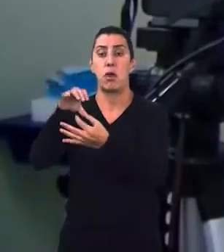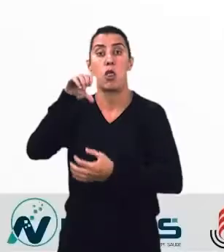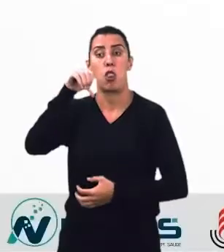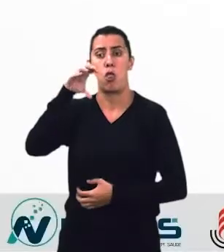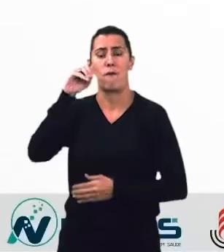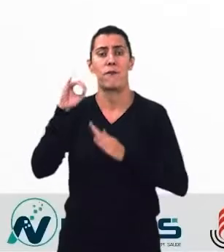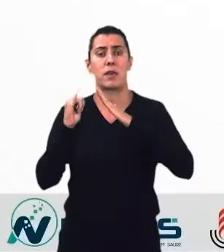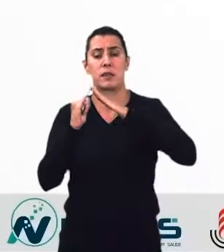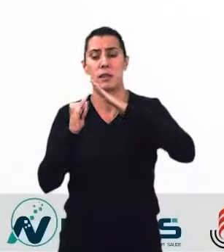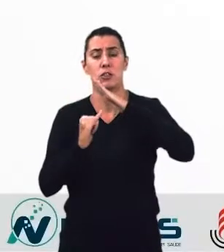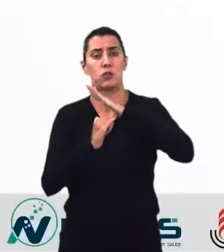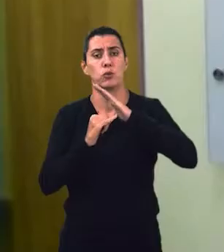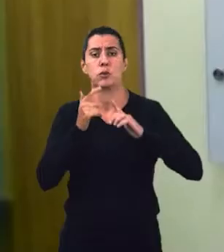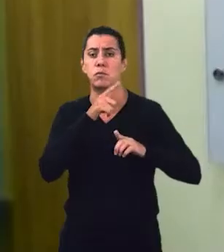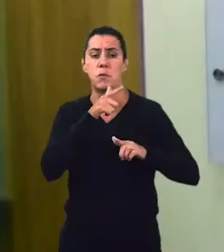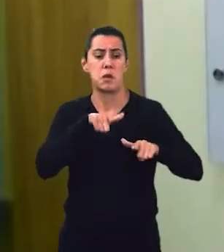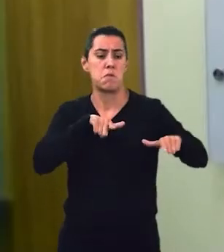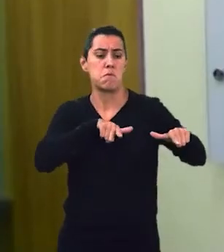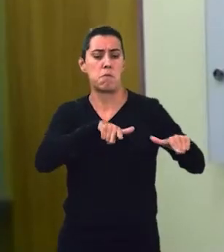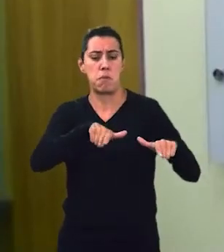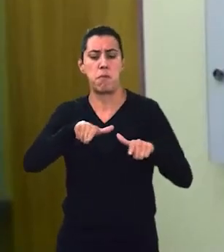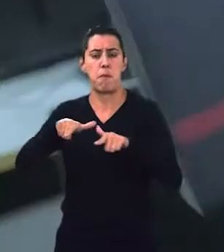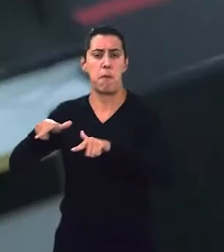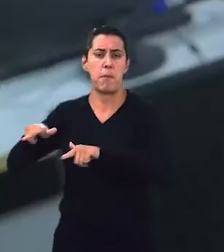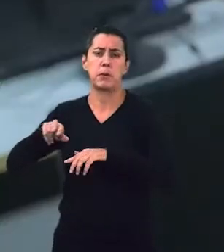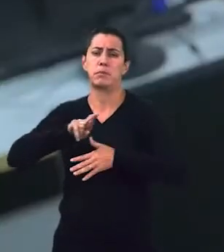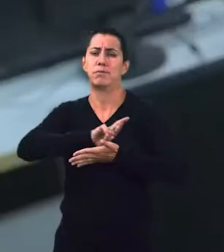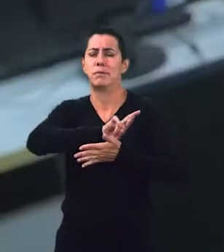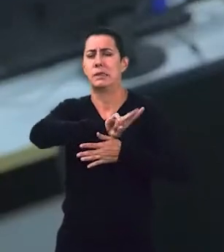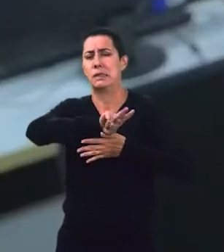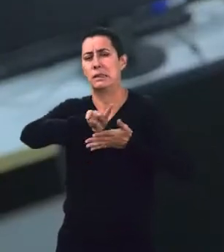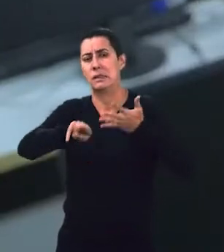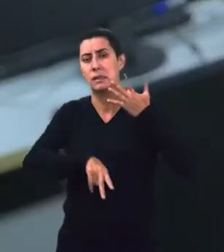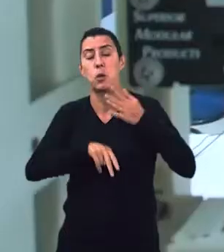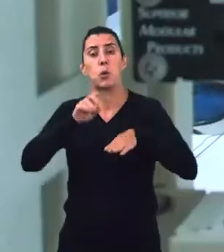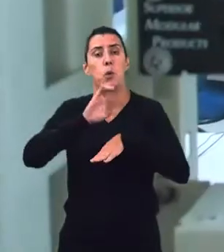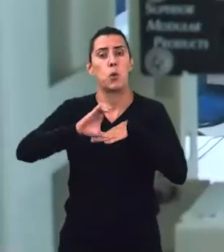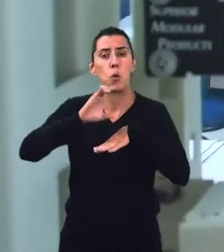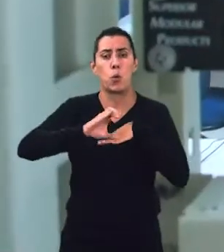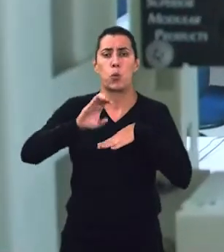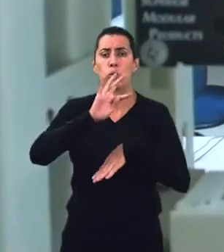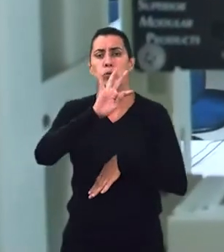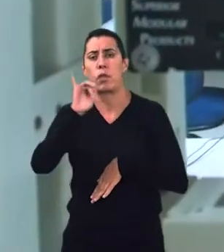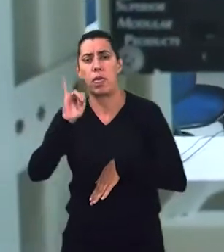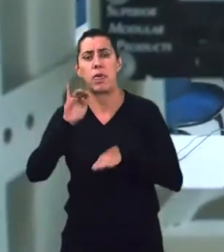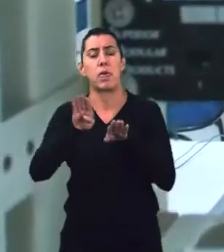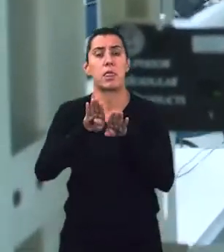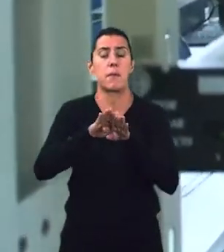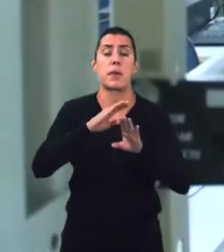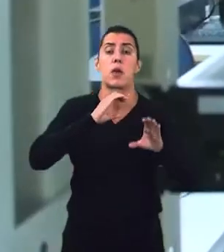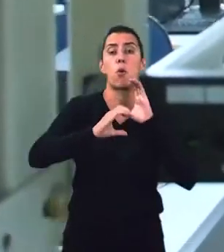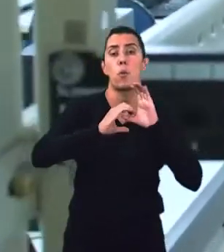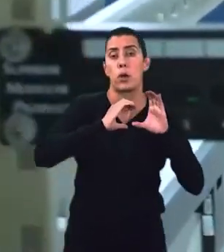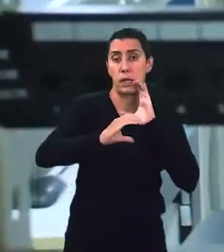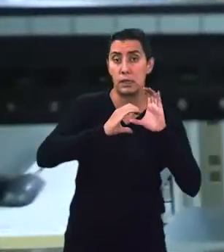cursos com certificação nos temas mais relevantes sobre tecnologias de informação e comunicação.